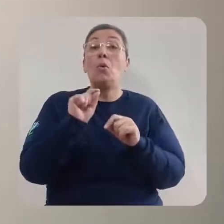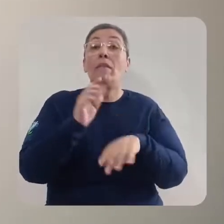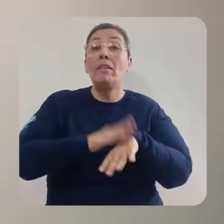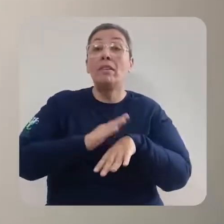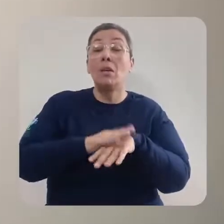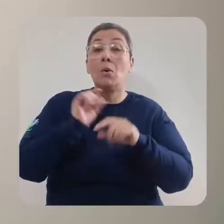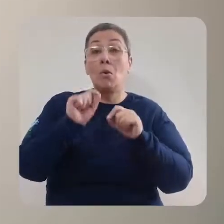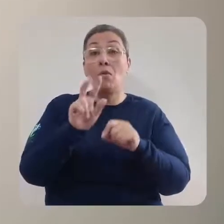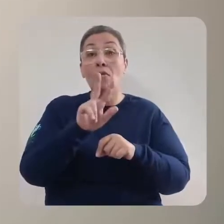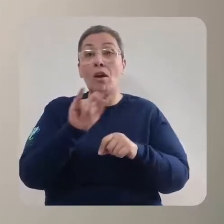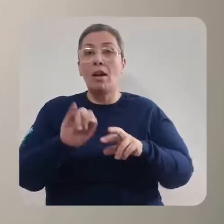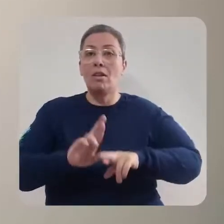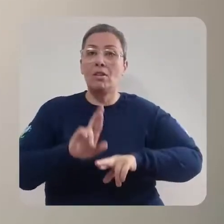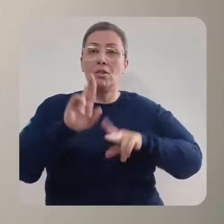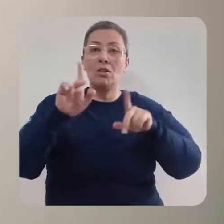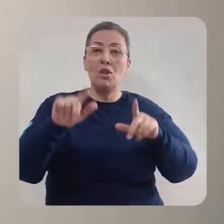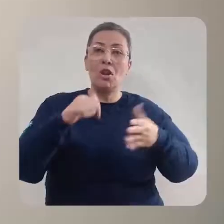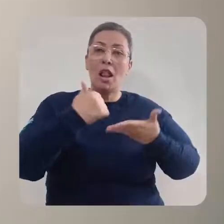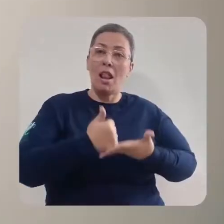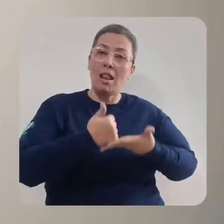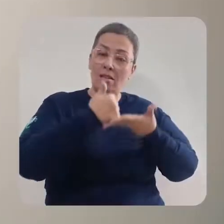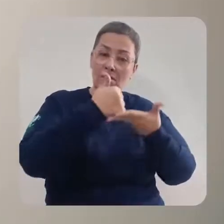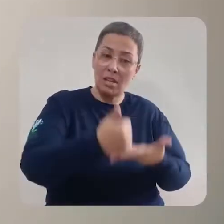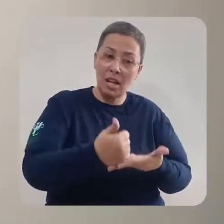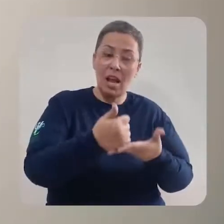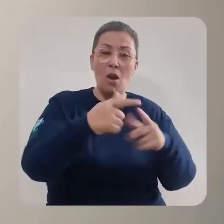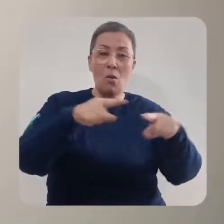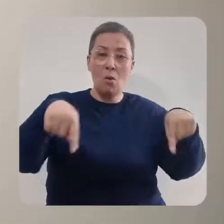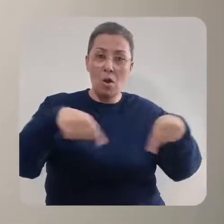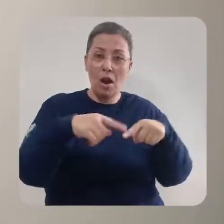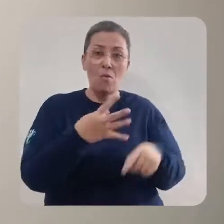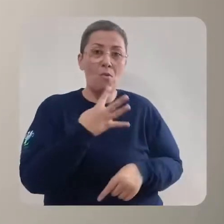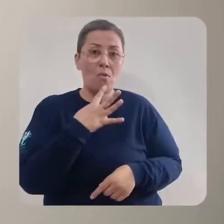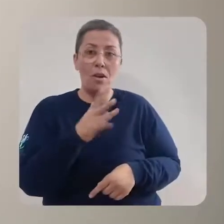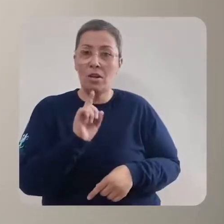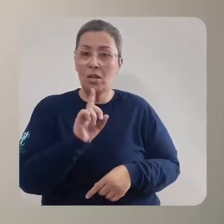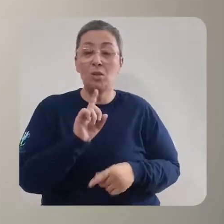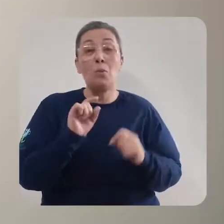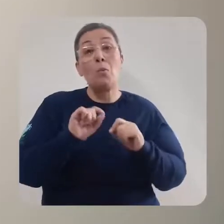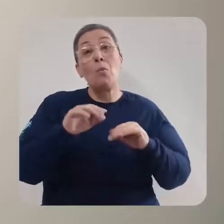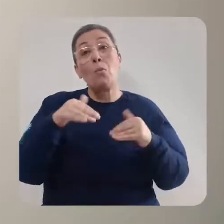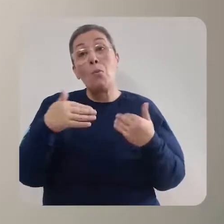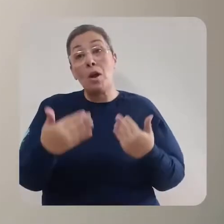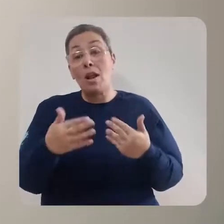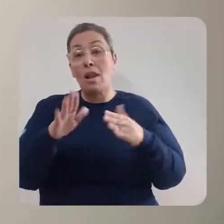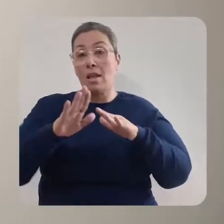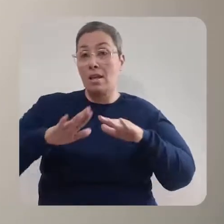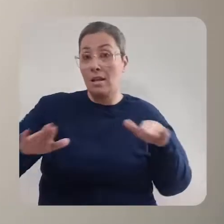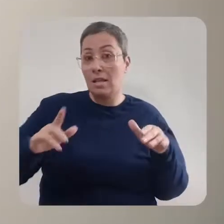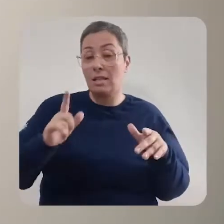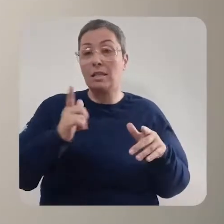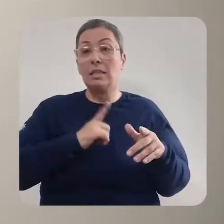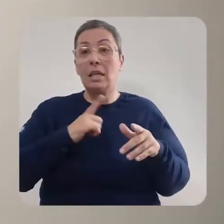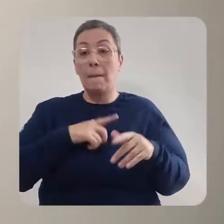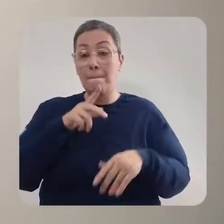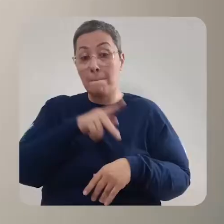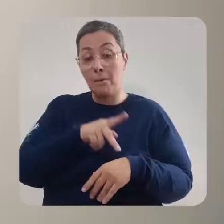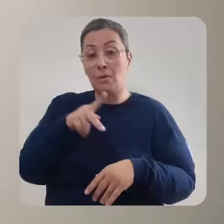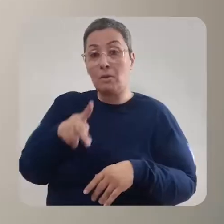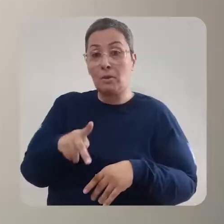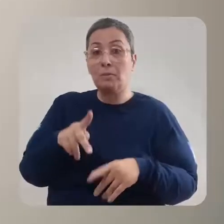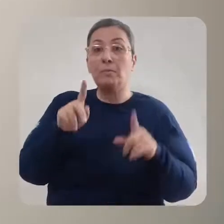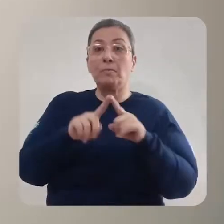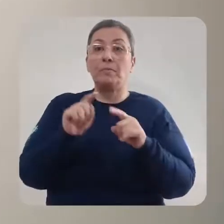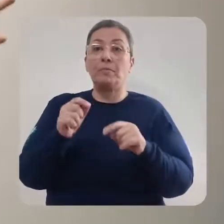o que a gente faz? Vamos fazer diferente, vamos levar a um lugar que ele não conhece. Quando a criança está com um